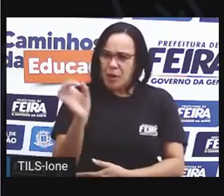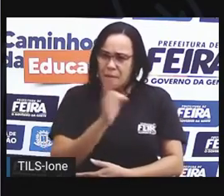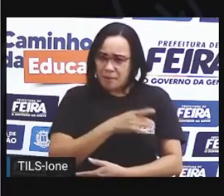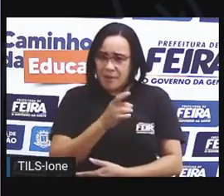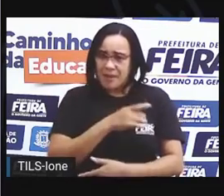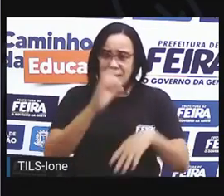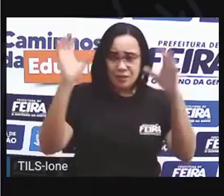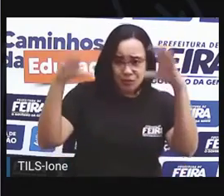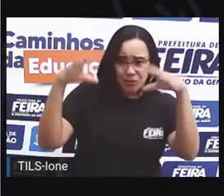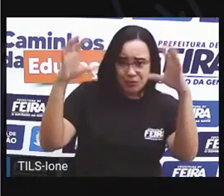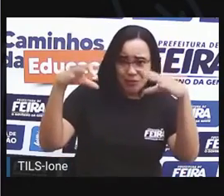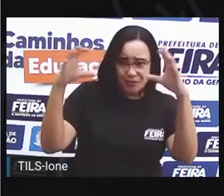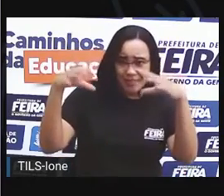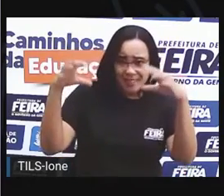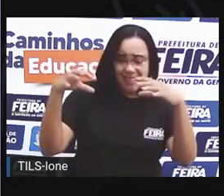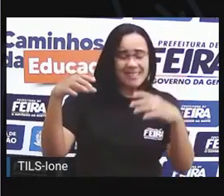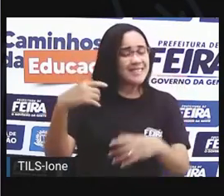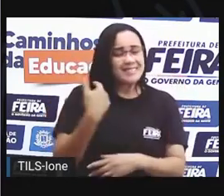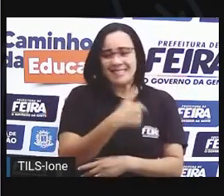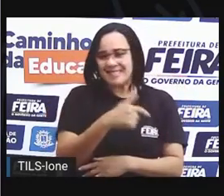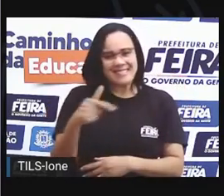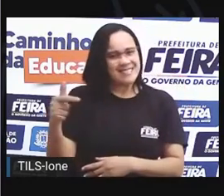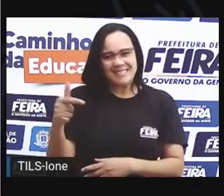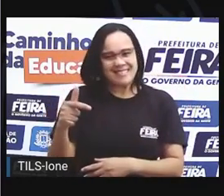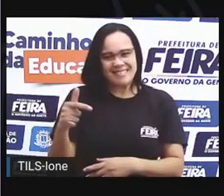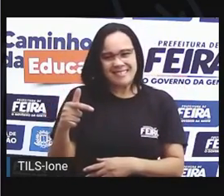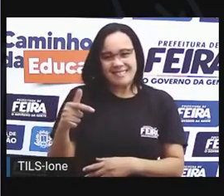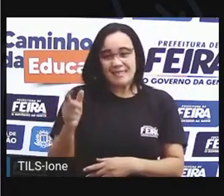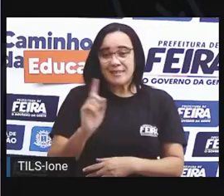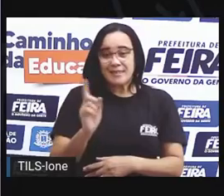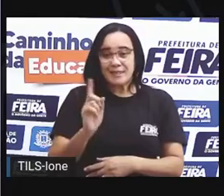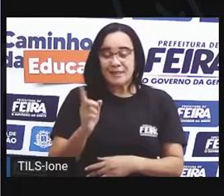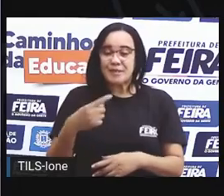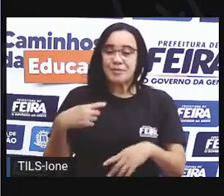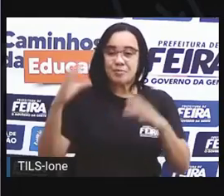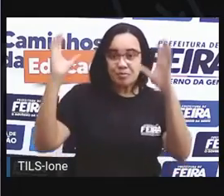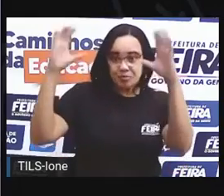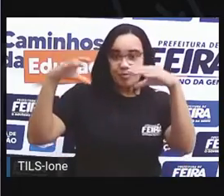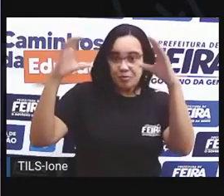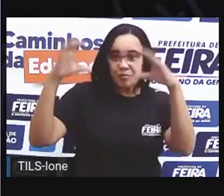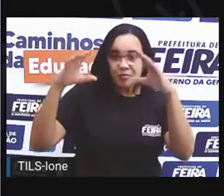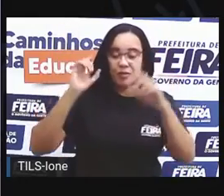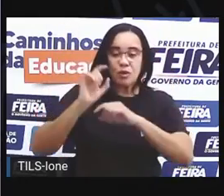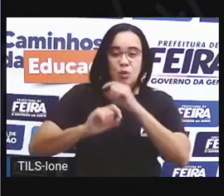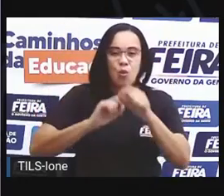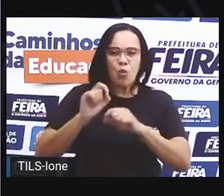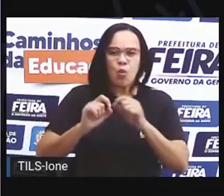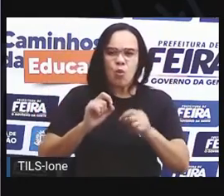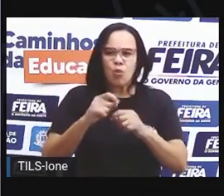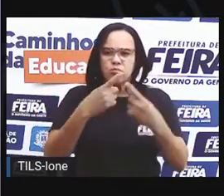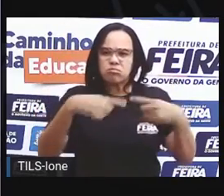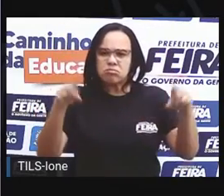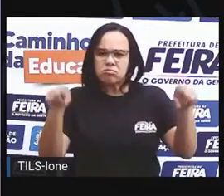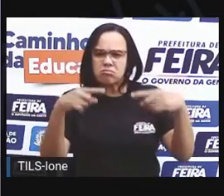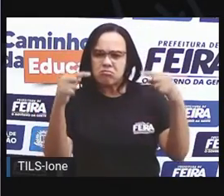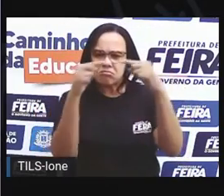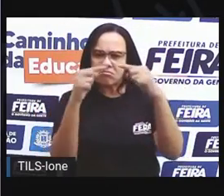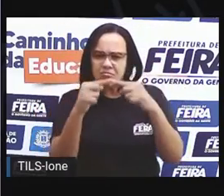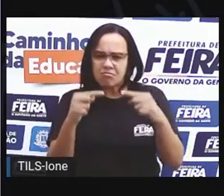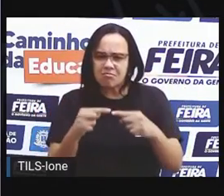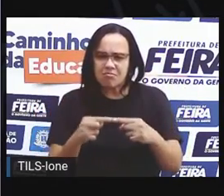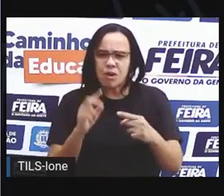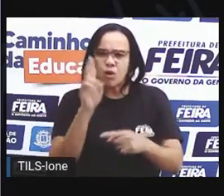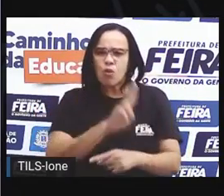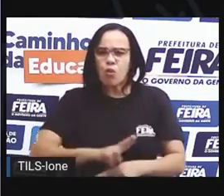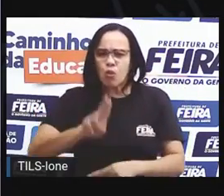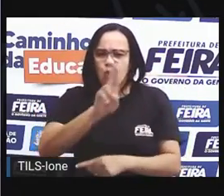tenham medo de chuva, não. E falando de chuva, que instrumento é esse que a Procy está usando?